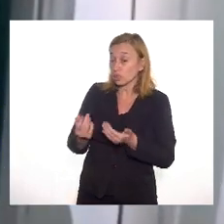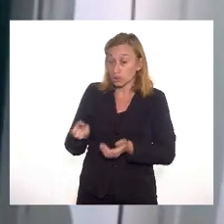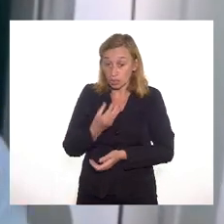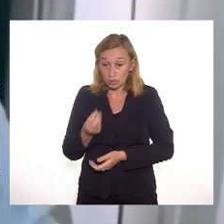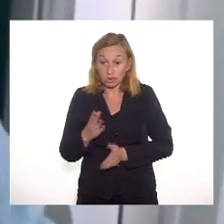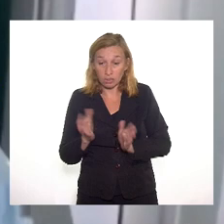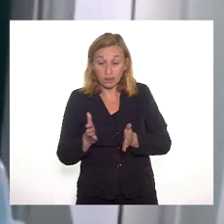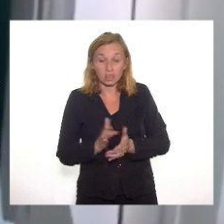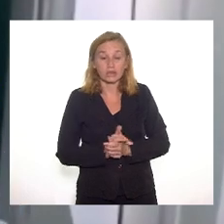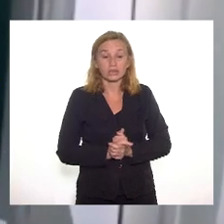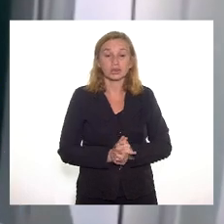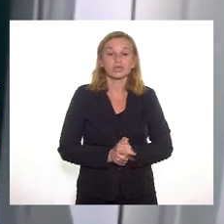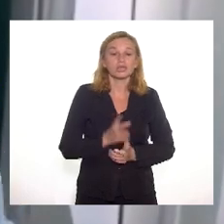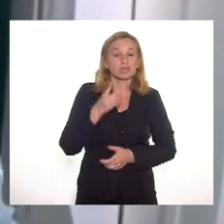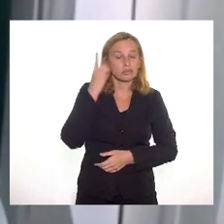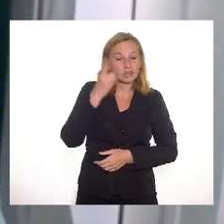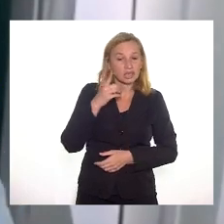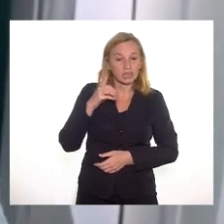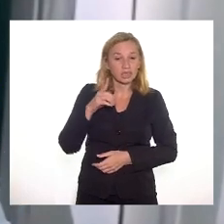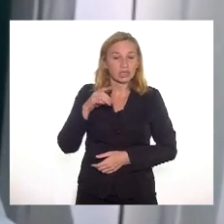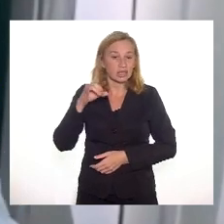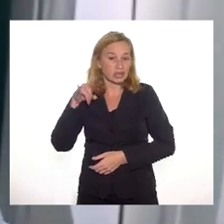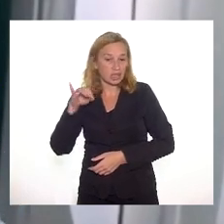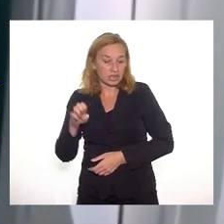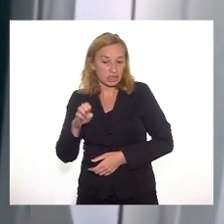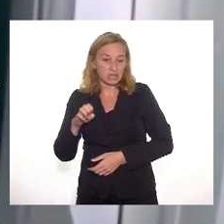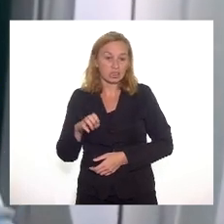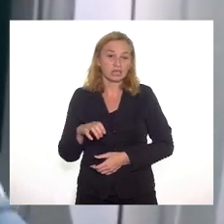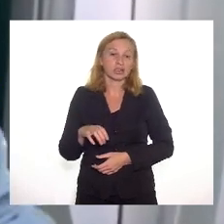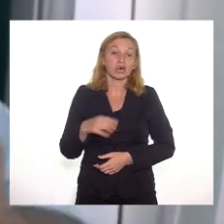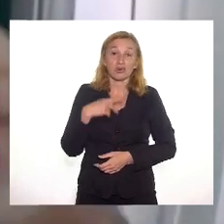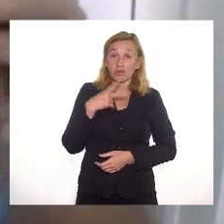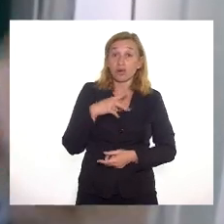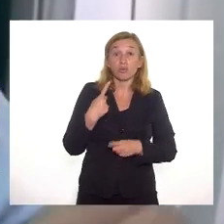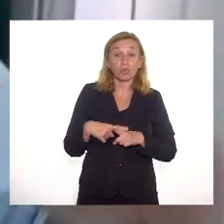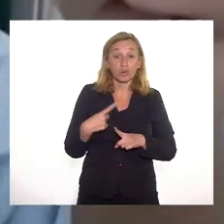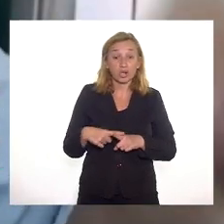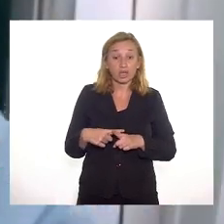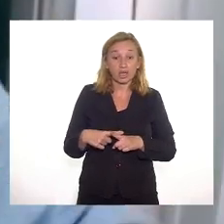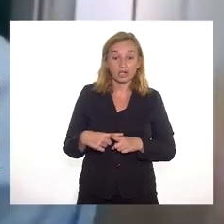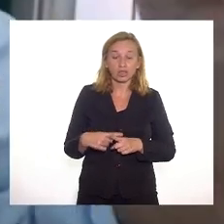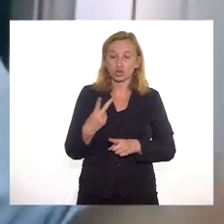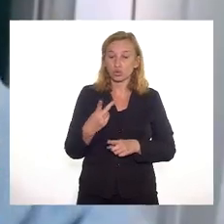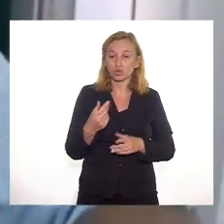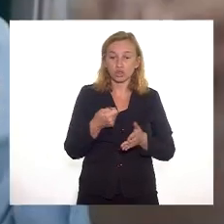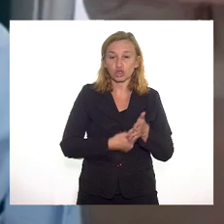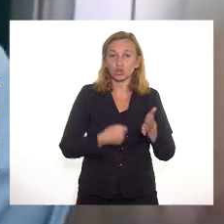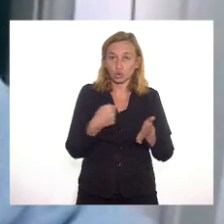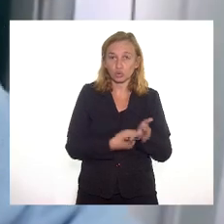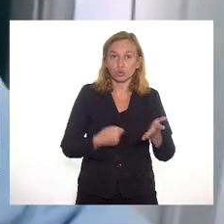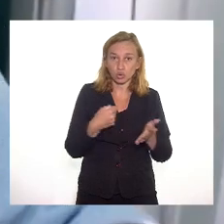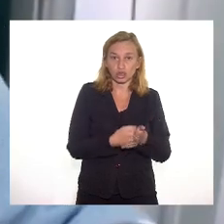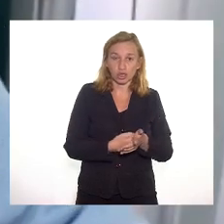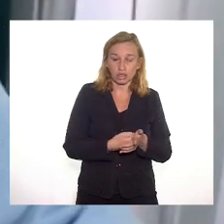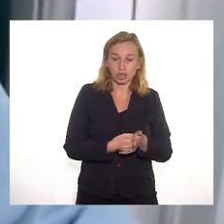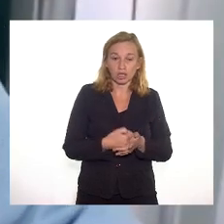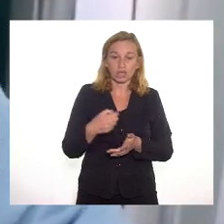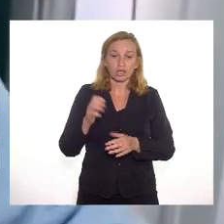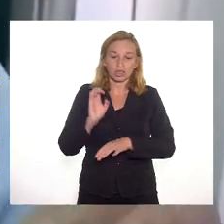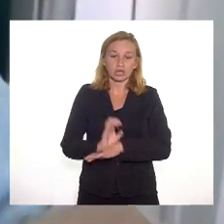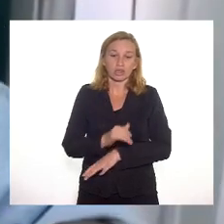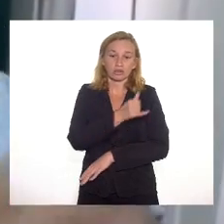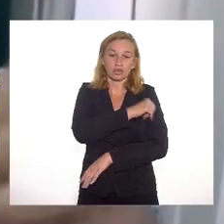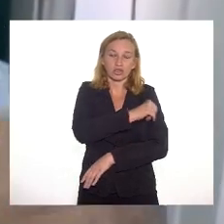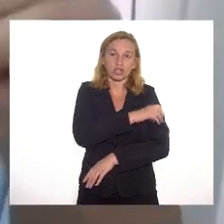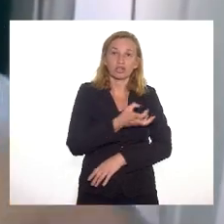recentemente, né, com a deputada Tânia Rodrigues. Enfim, então, digo isso porque faço menção a duas lutas em curso no Estado do Rio de Janeiro e